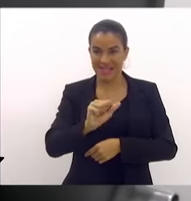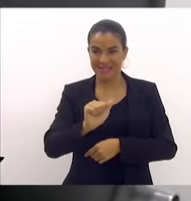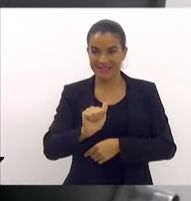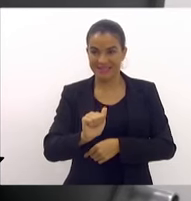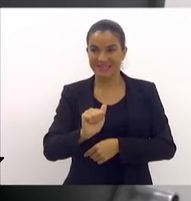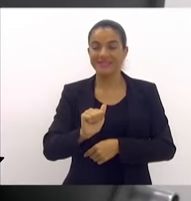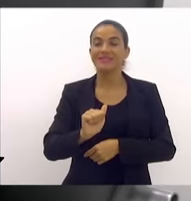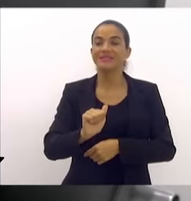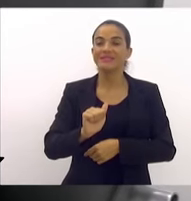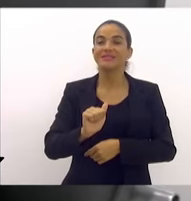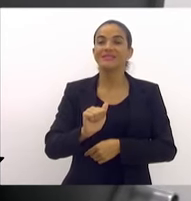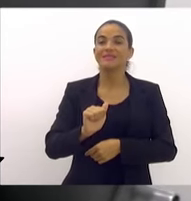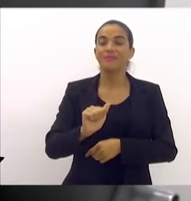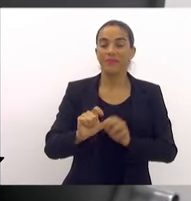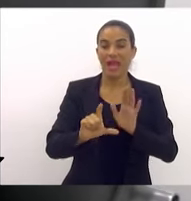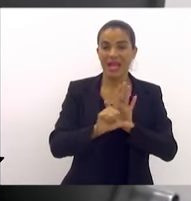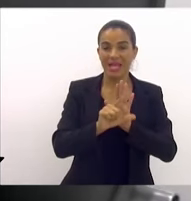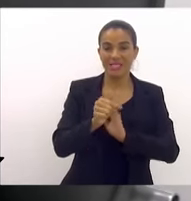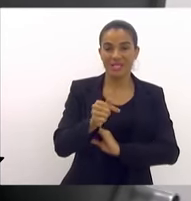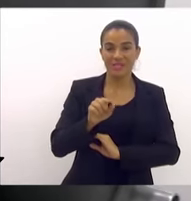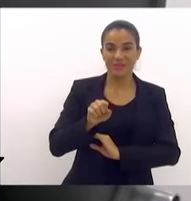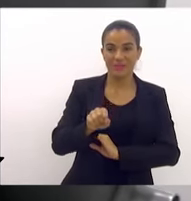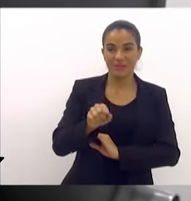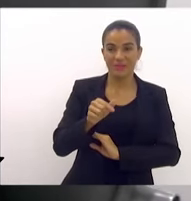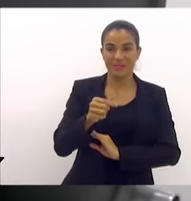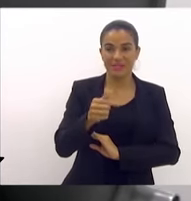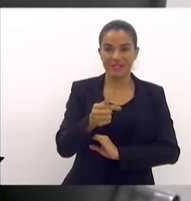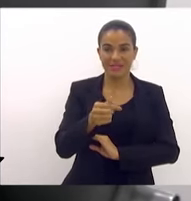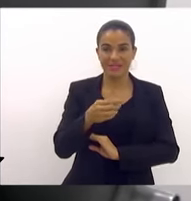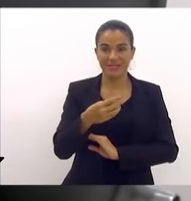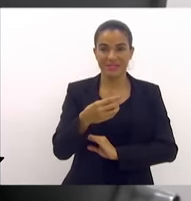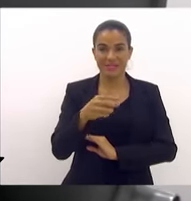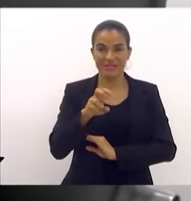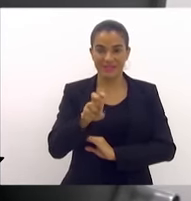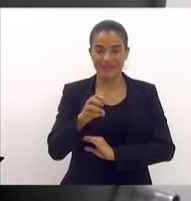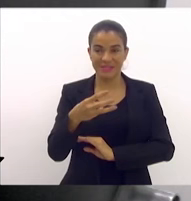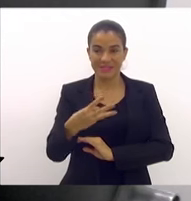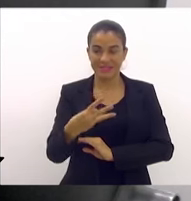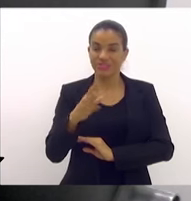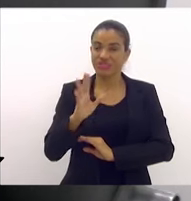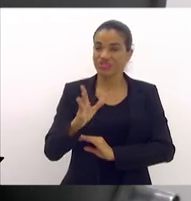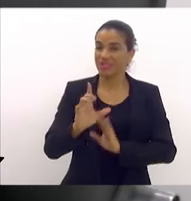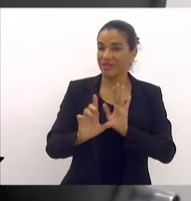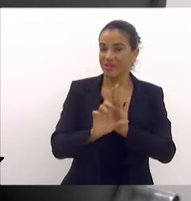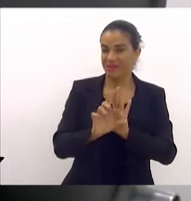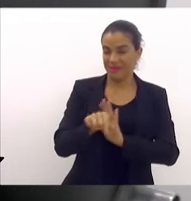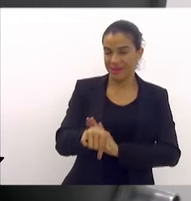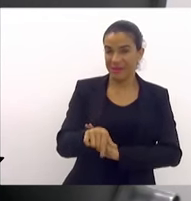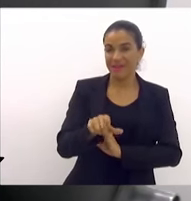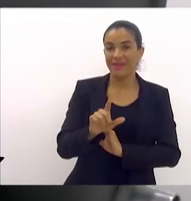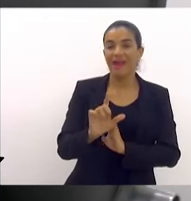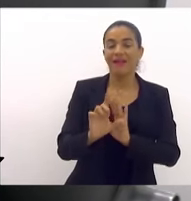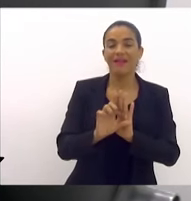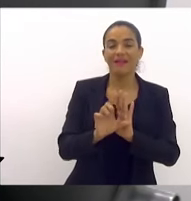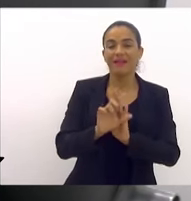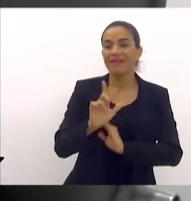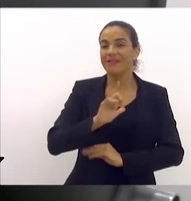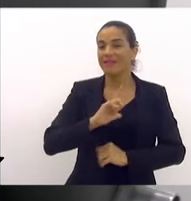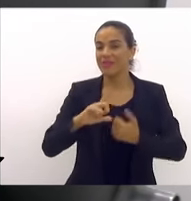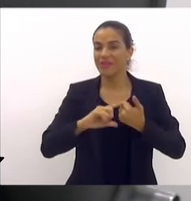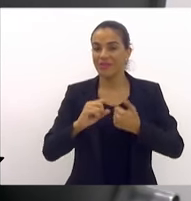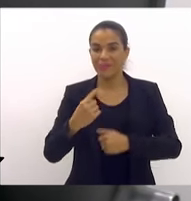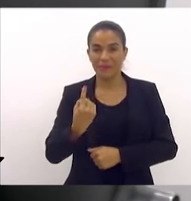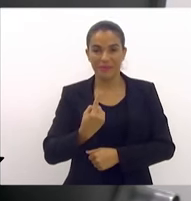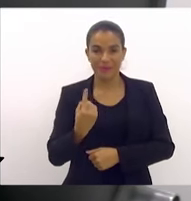ingrediente. Aqui, ó. Lei 7.923, já é lei de 18. É a lei que tem, no artigo 1º,